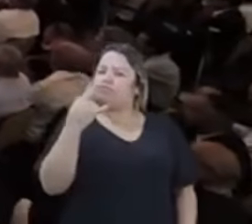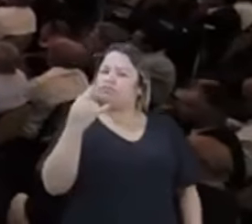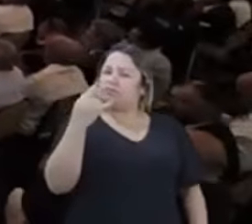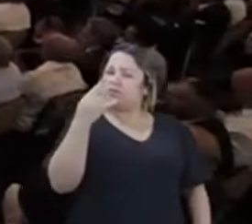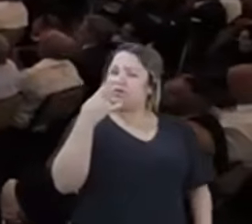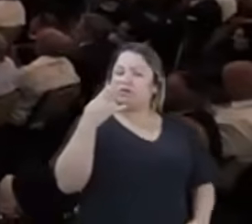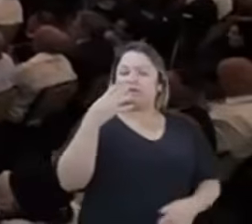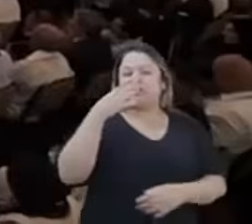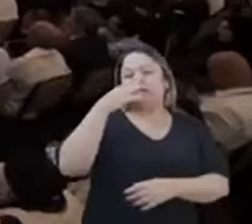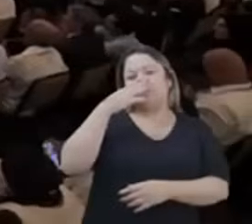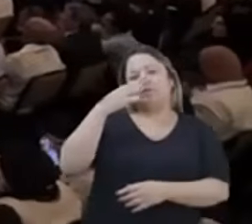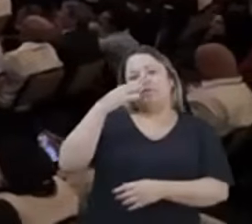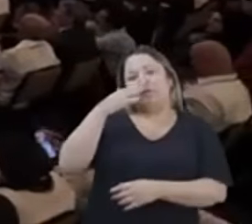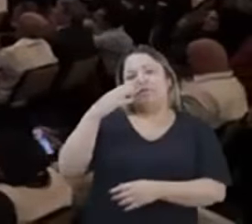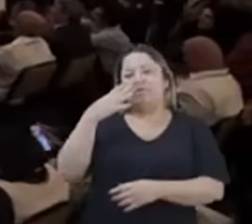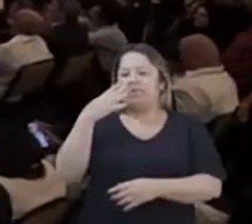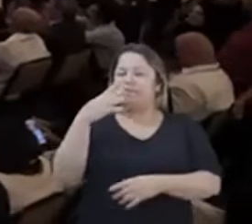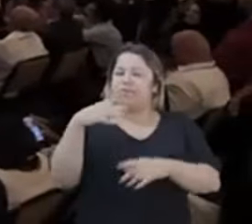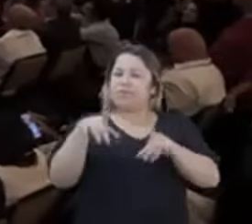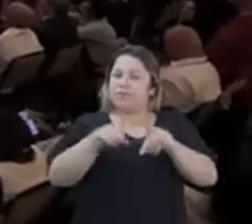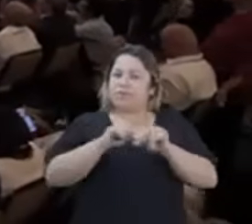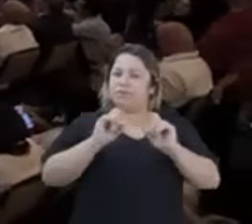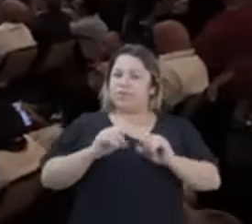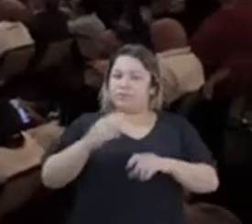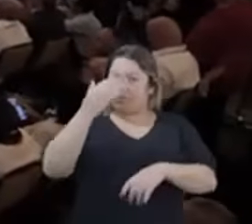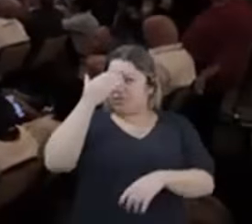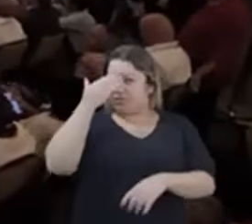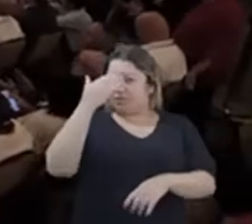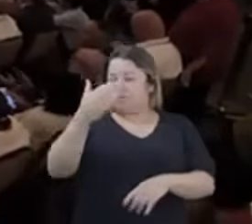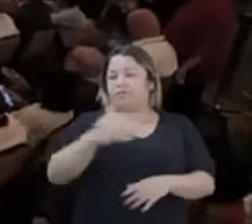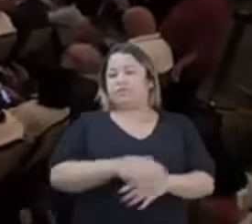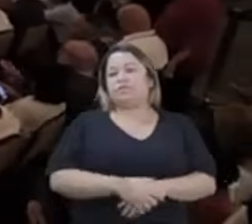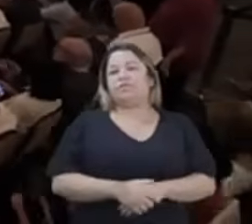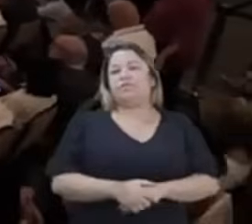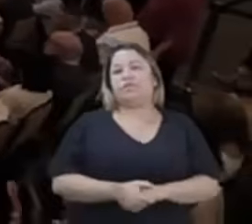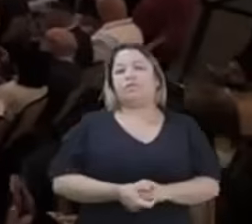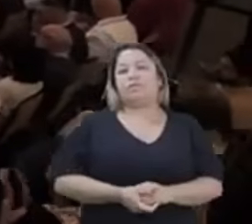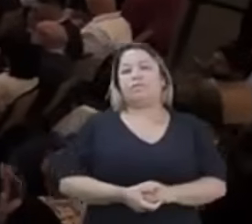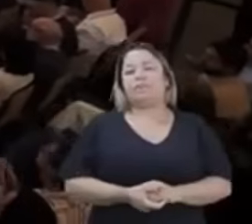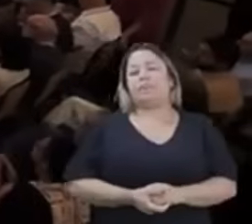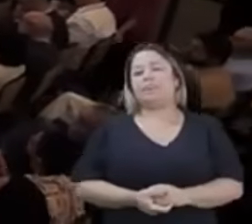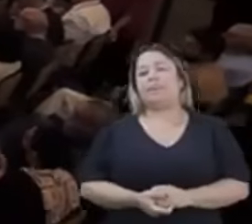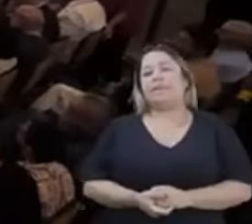sonhos e pela liderança do presidente Lula. Muito obrigado.